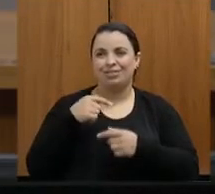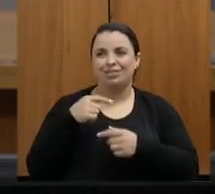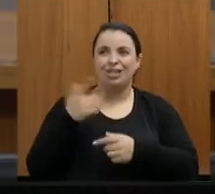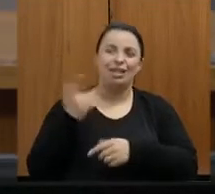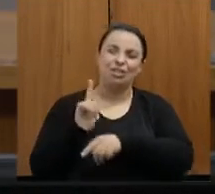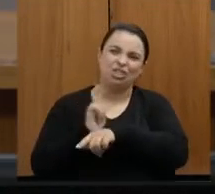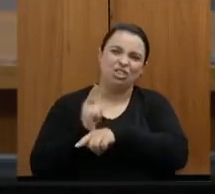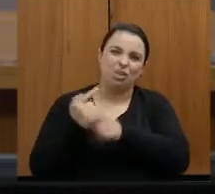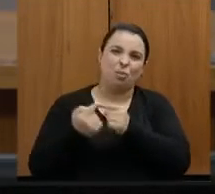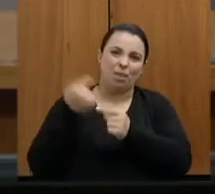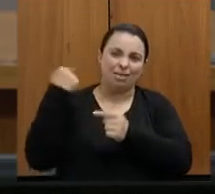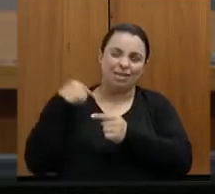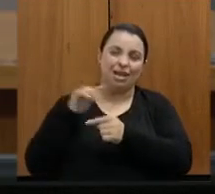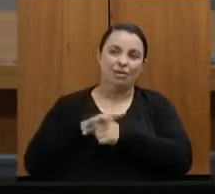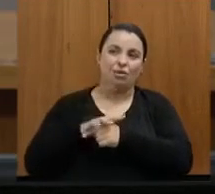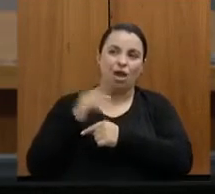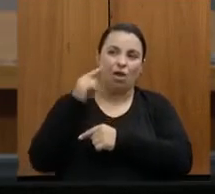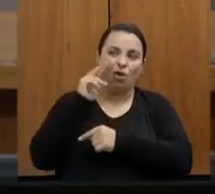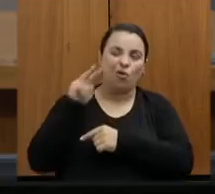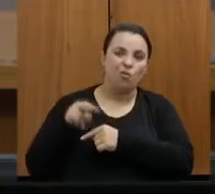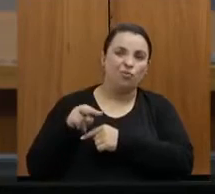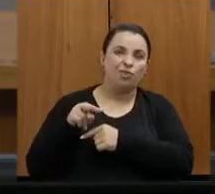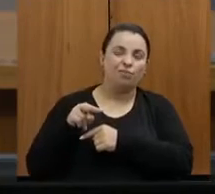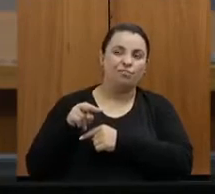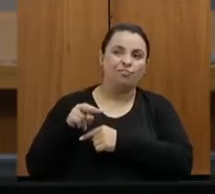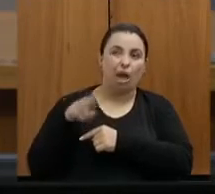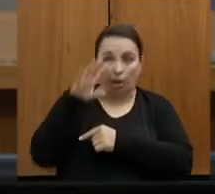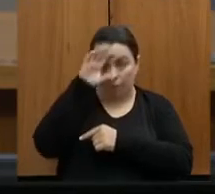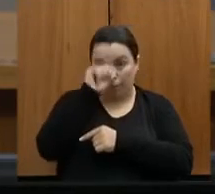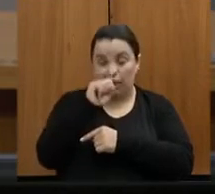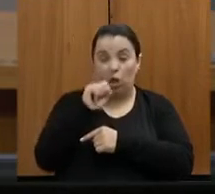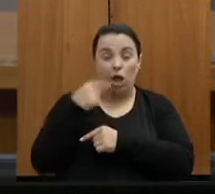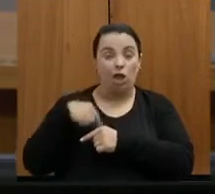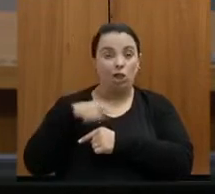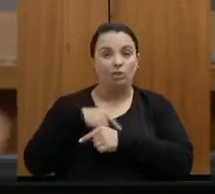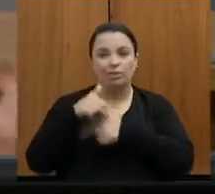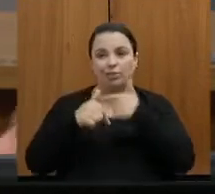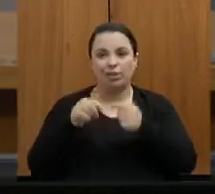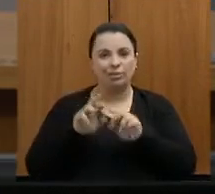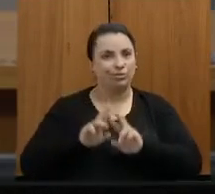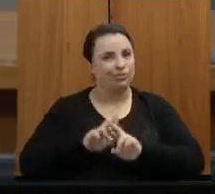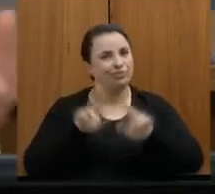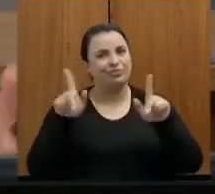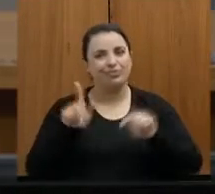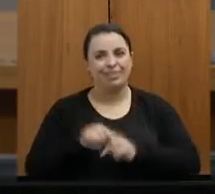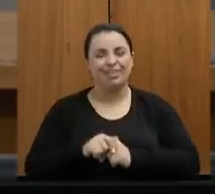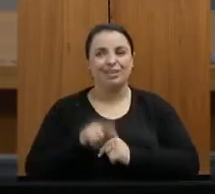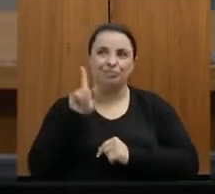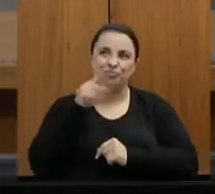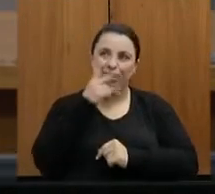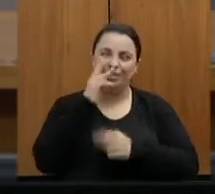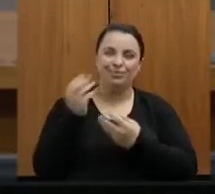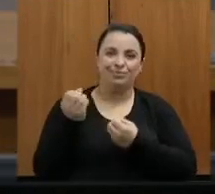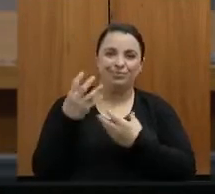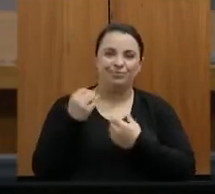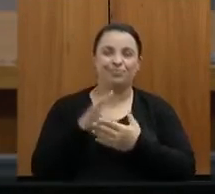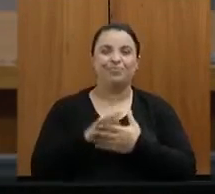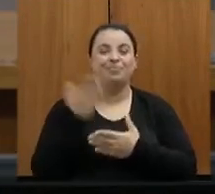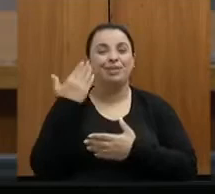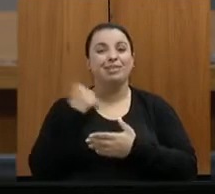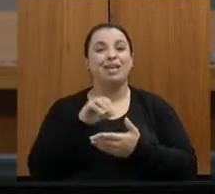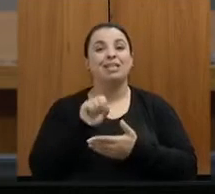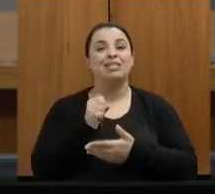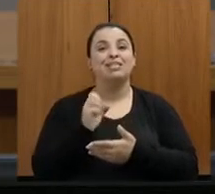fazer diferente, é que houve momentos em que a Secretaria, na época a CEDRU ou a CECIR, que eram as pastas